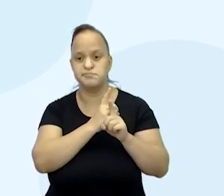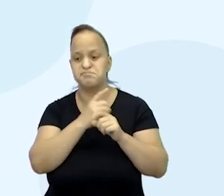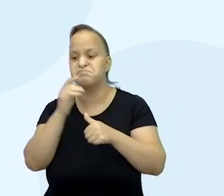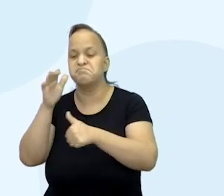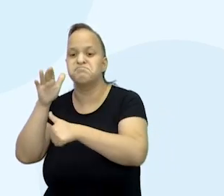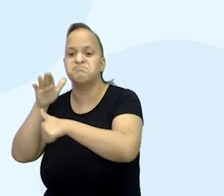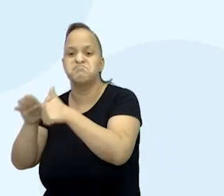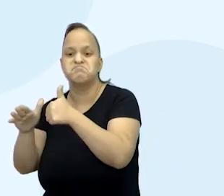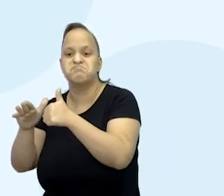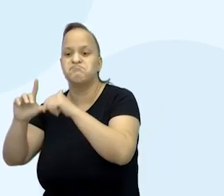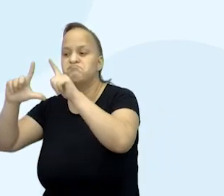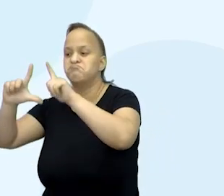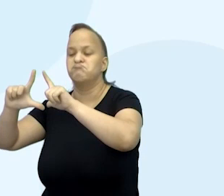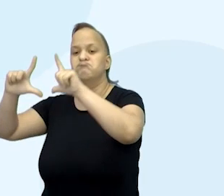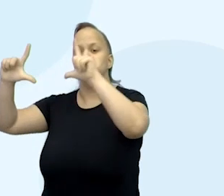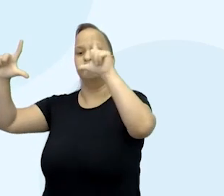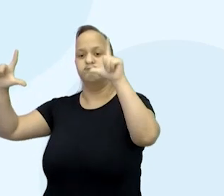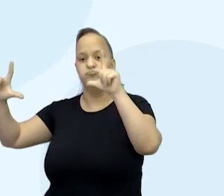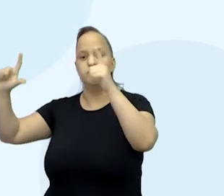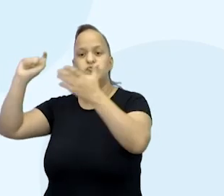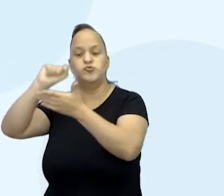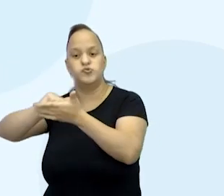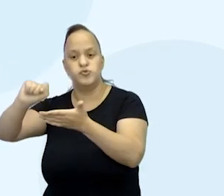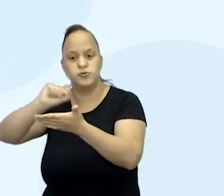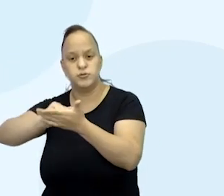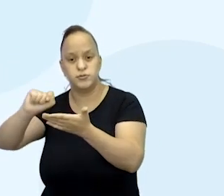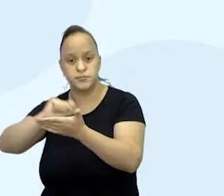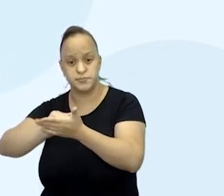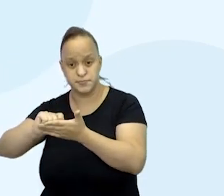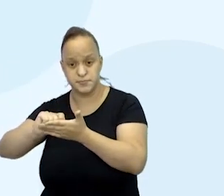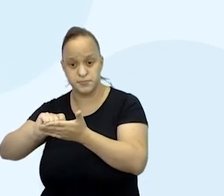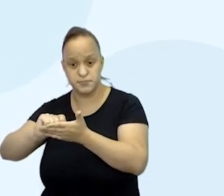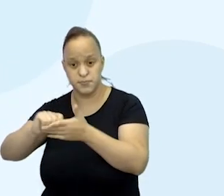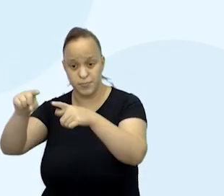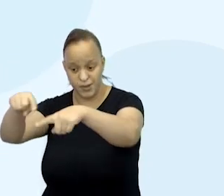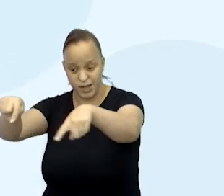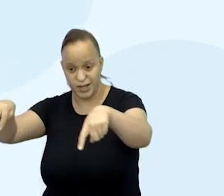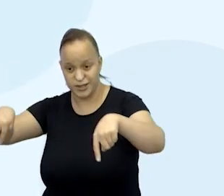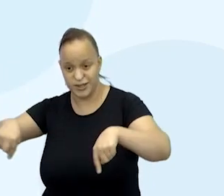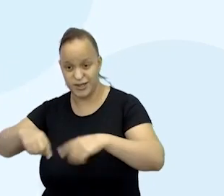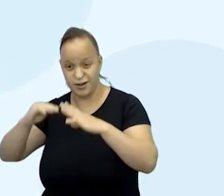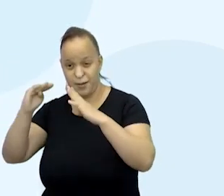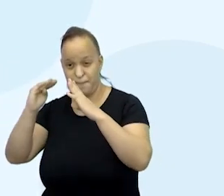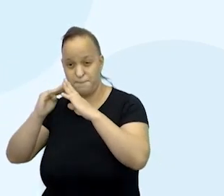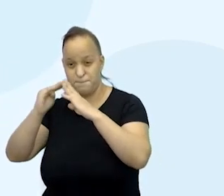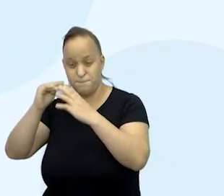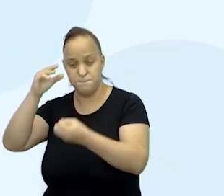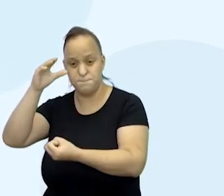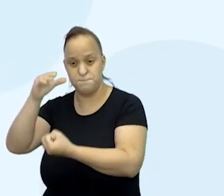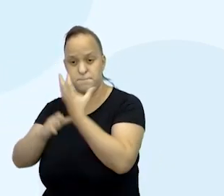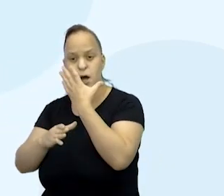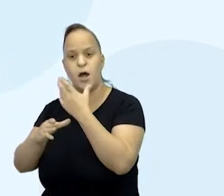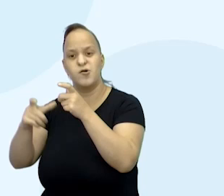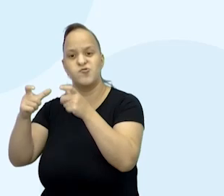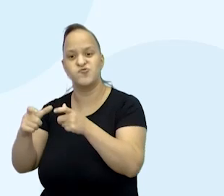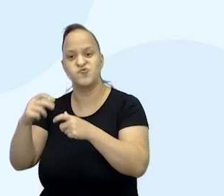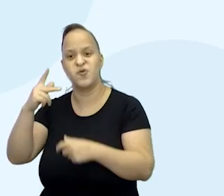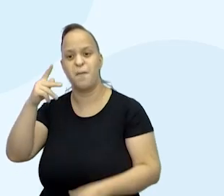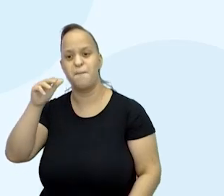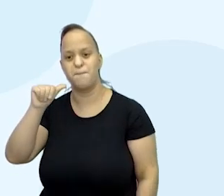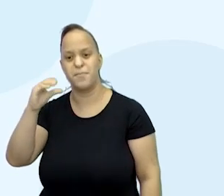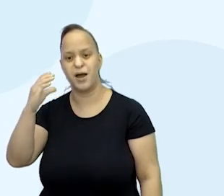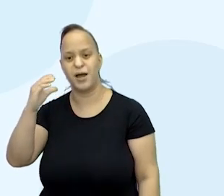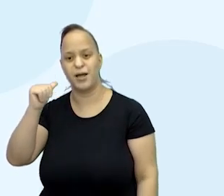temos um cartaz que está escrito assim: construa o seu lar no Pacaembu, a nova